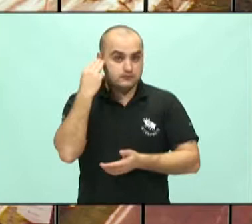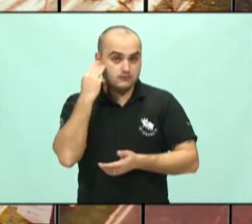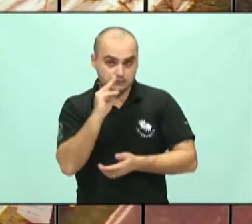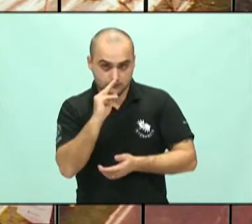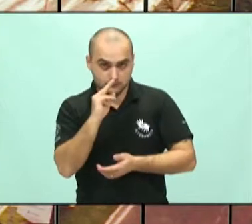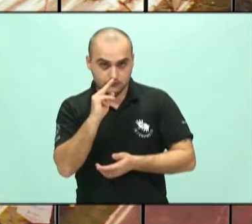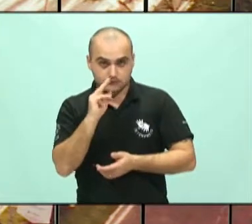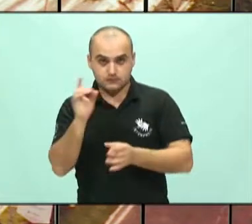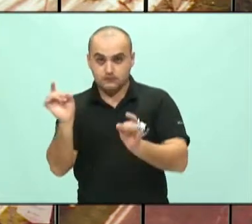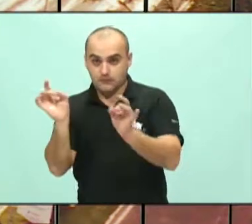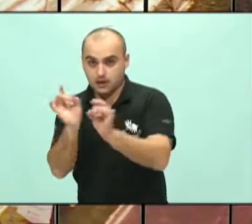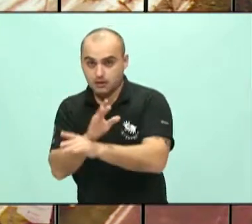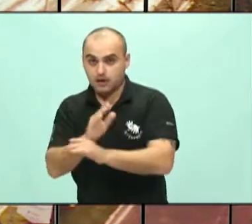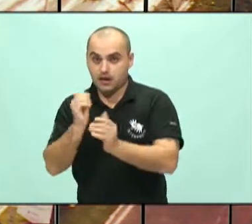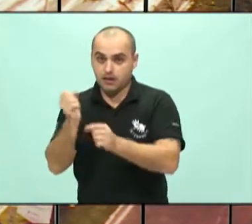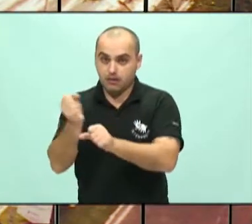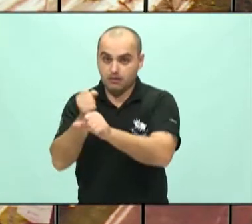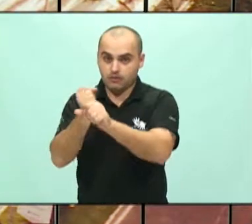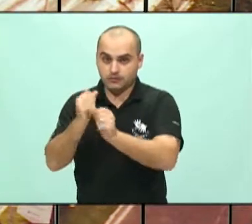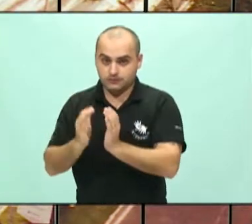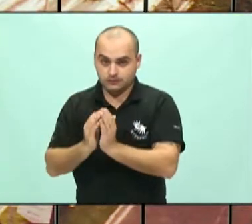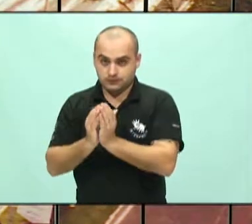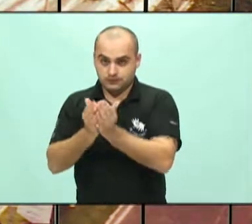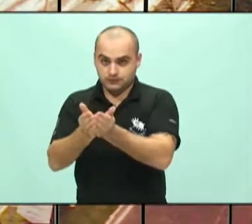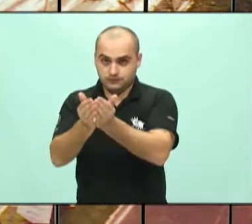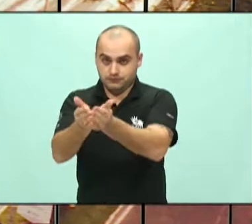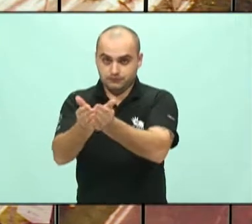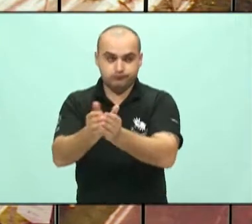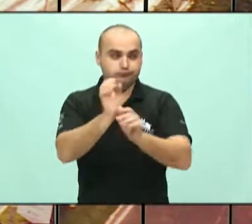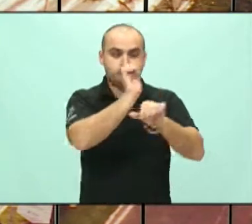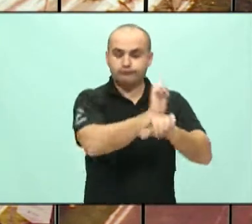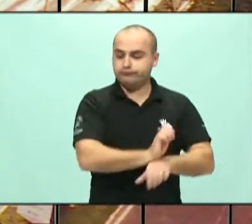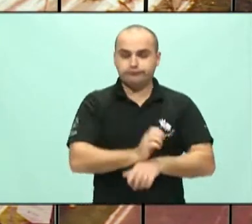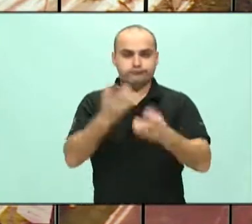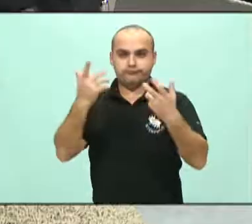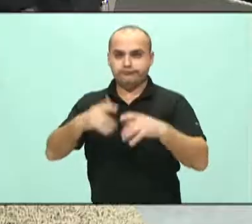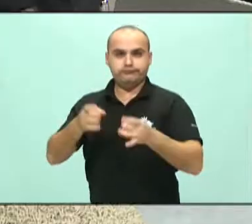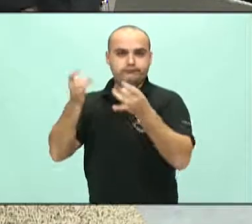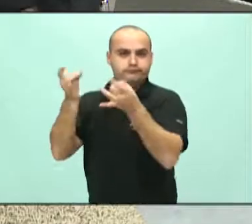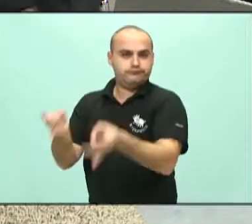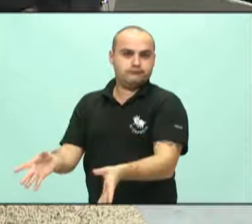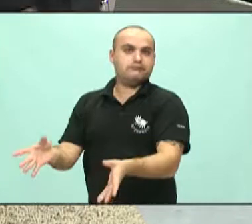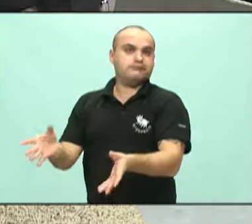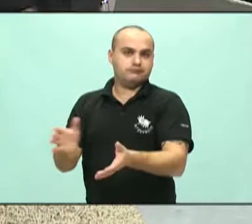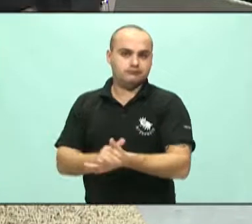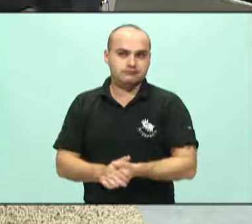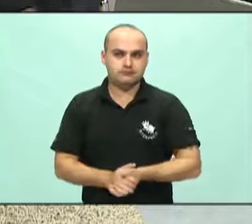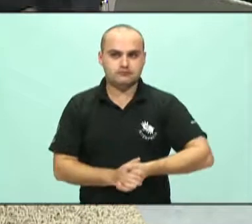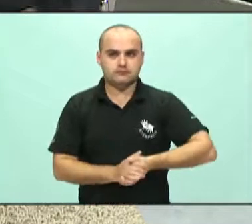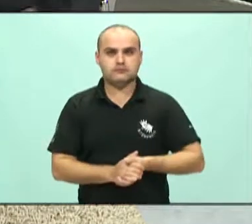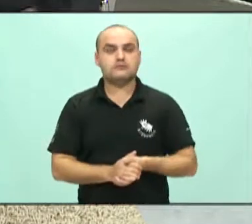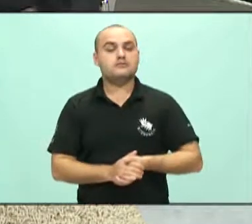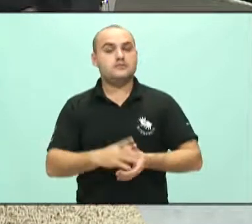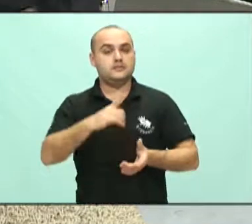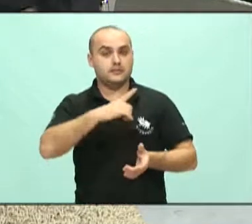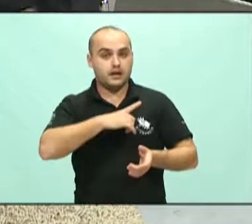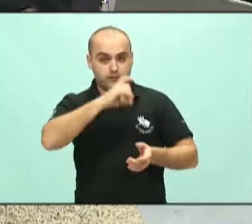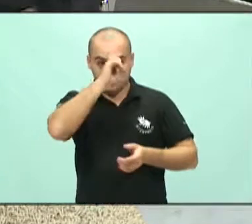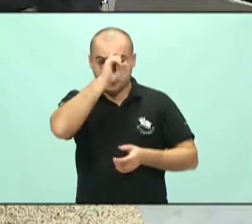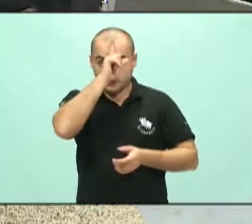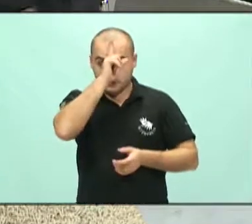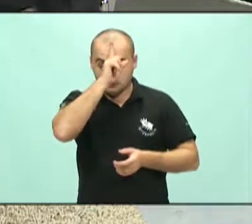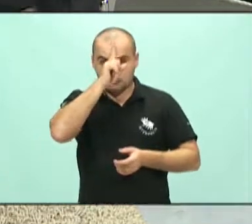para terminar a bacia de evolução, que o Estado não terminou. Nós temos o Hospital